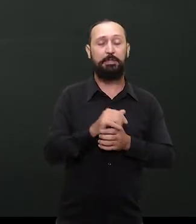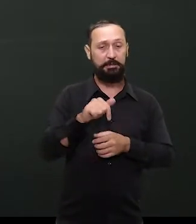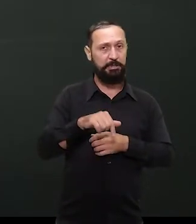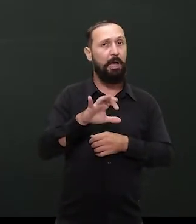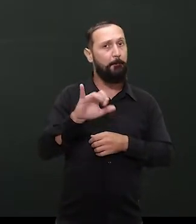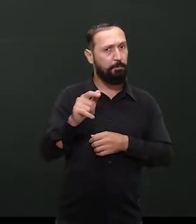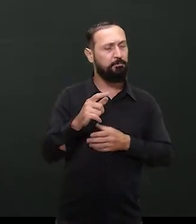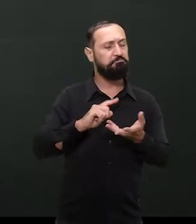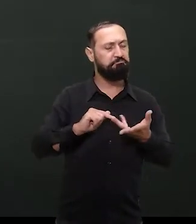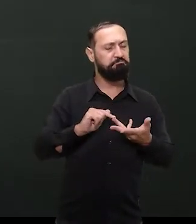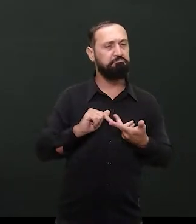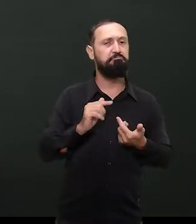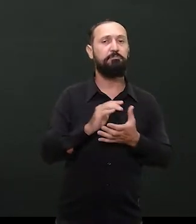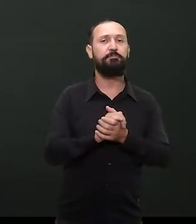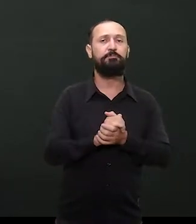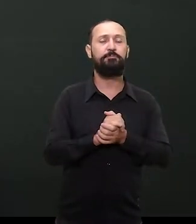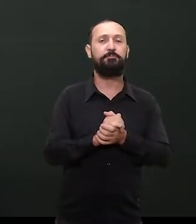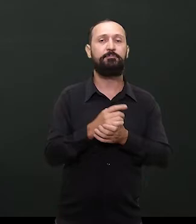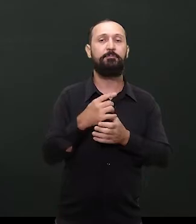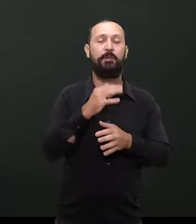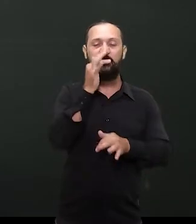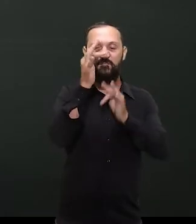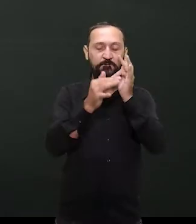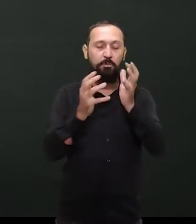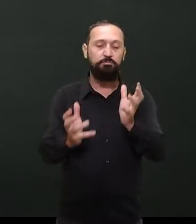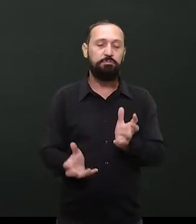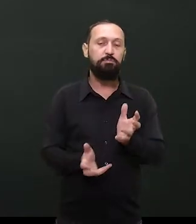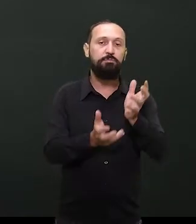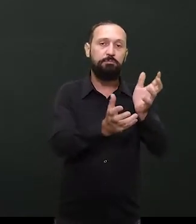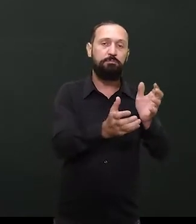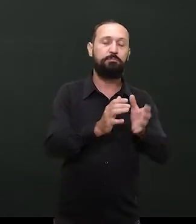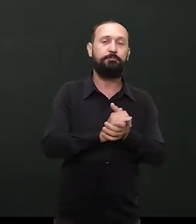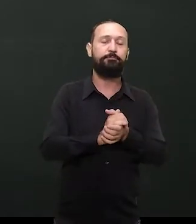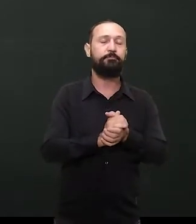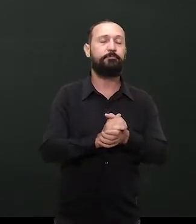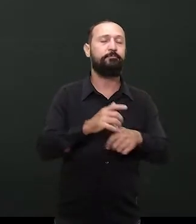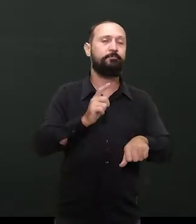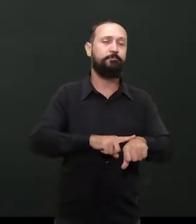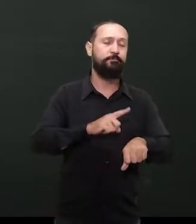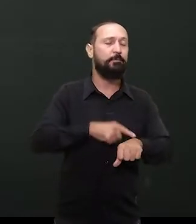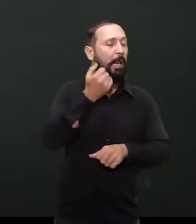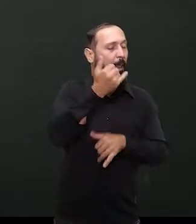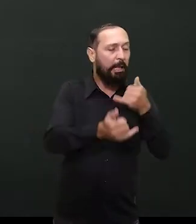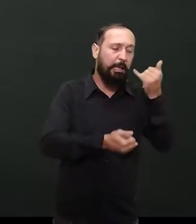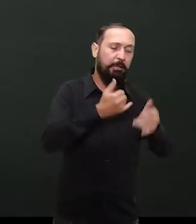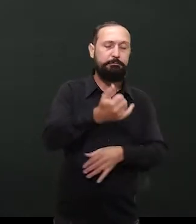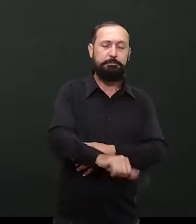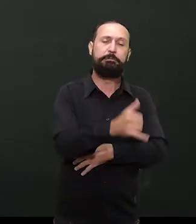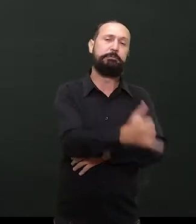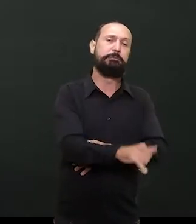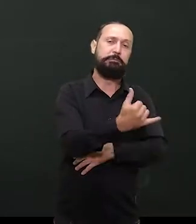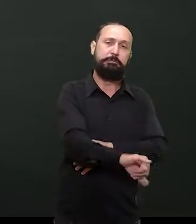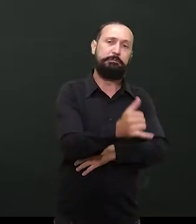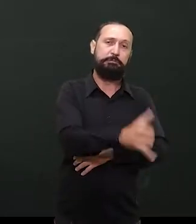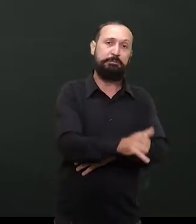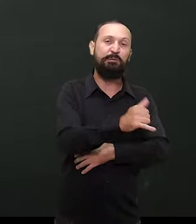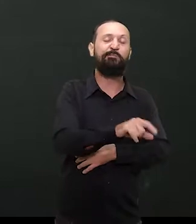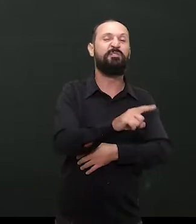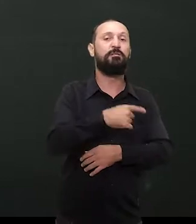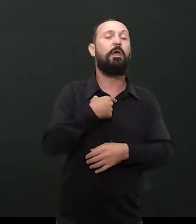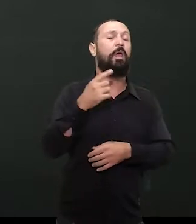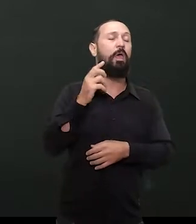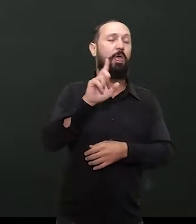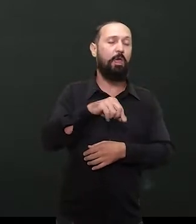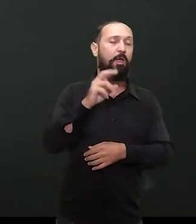circunstâncias aqui em Campo Grande manda flores liga constantemente esse aí esse